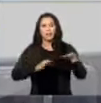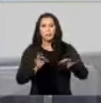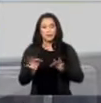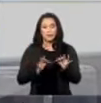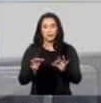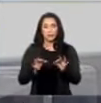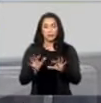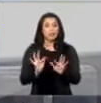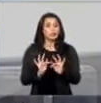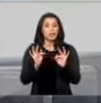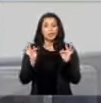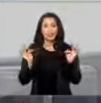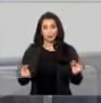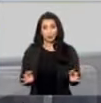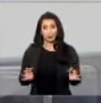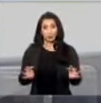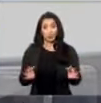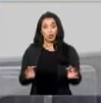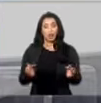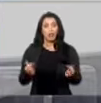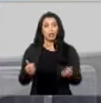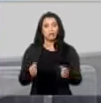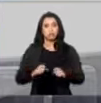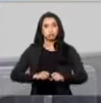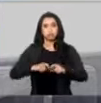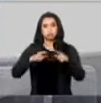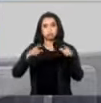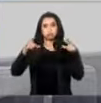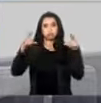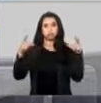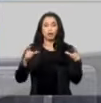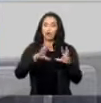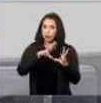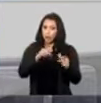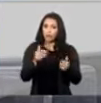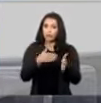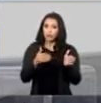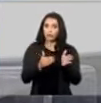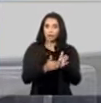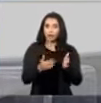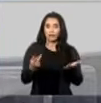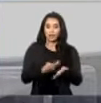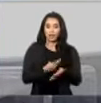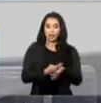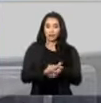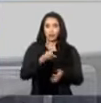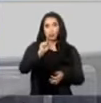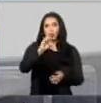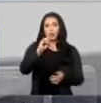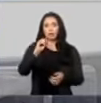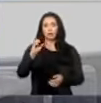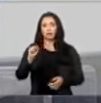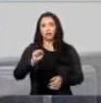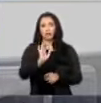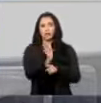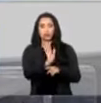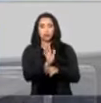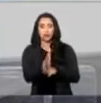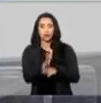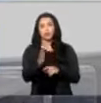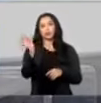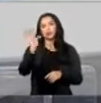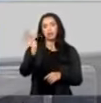da produção, o número de produções explodiu em diversos países no mundo. Nos Estados Unidos produz-se 800 filmes por ano, na França também.